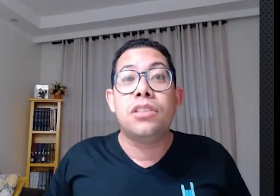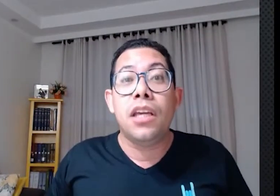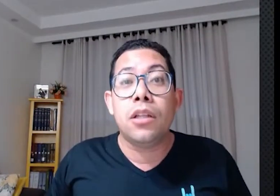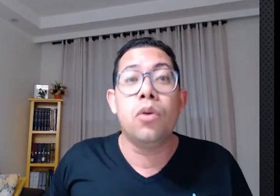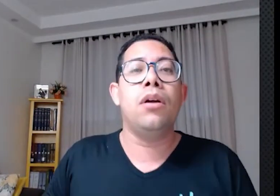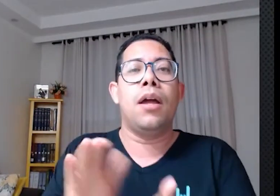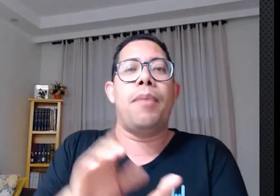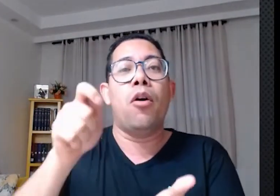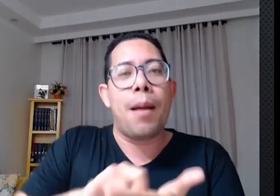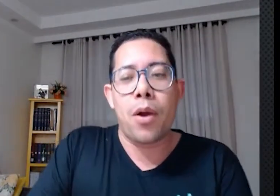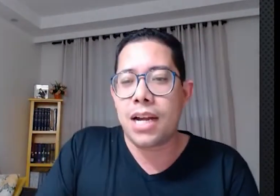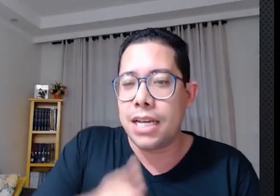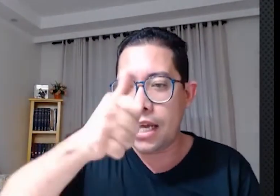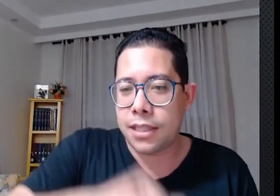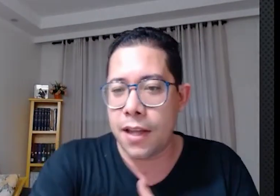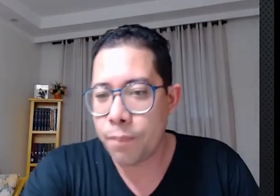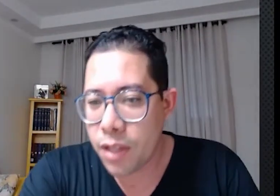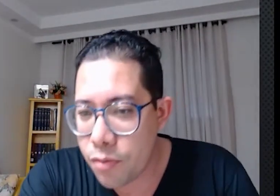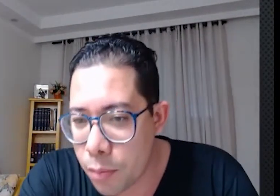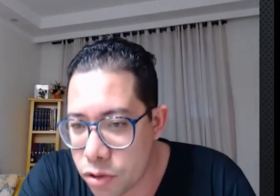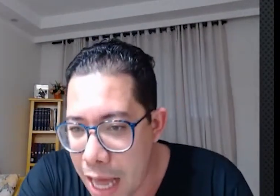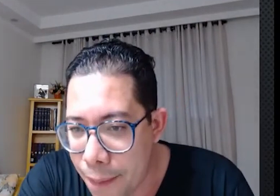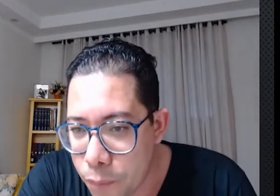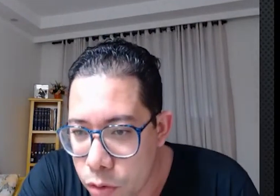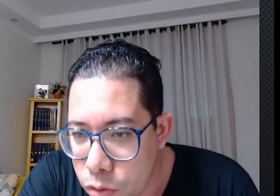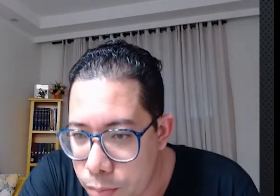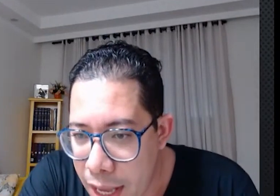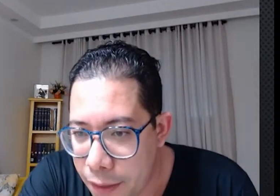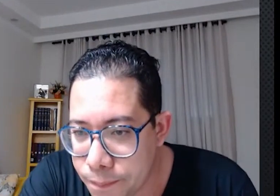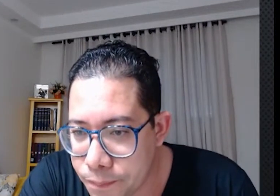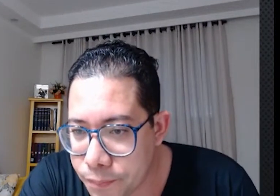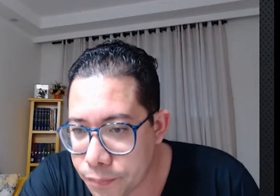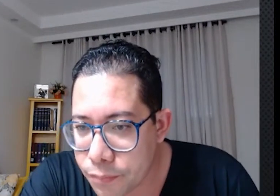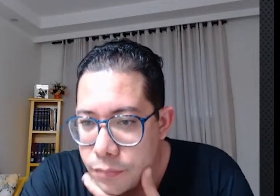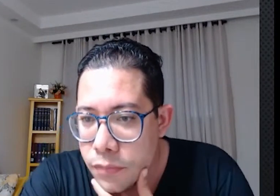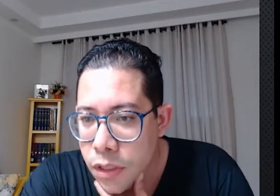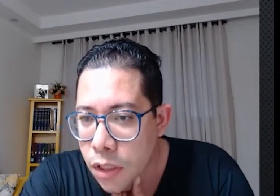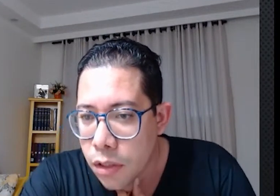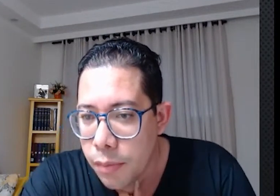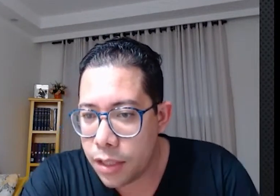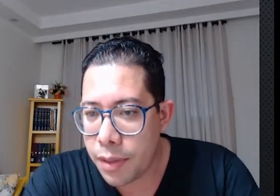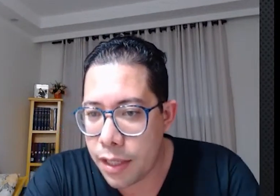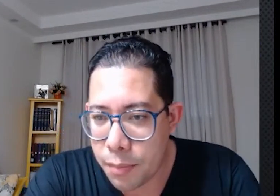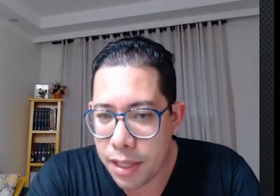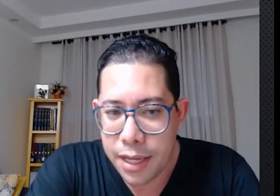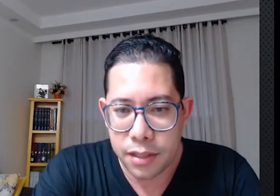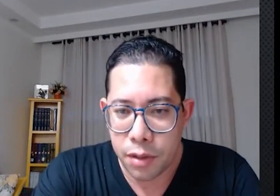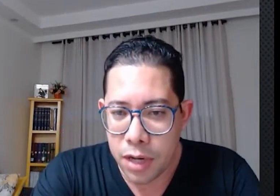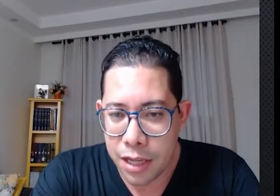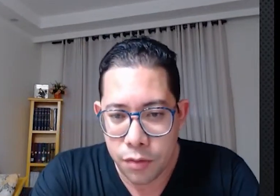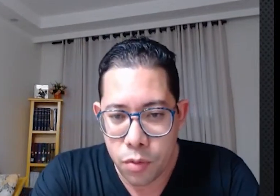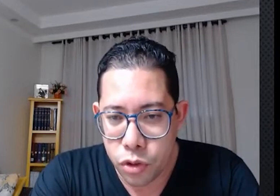aperte o cinto, pega o papel e a caneta e vamos lá. Muito bem. Beleza, beleza,